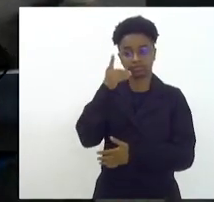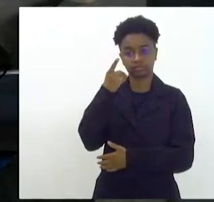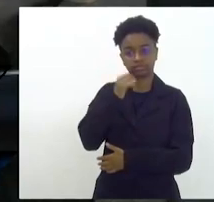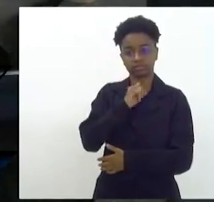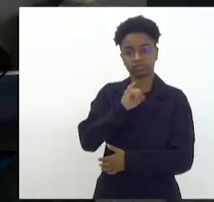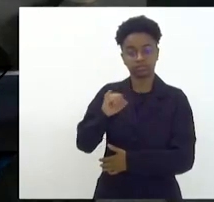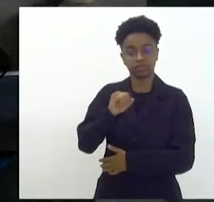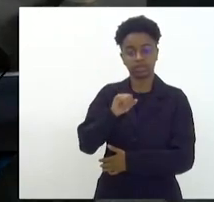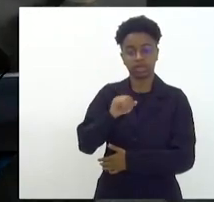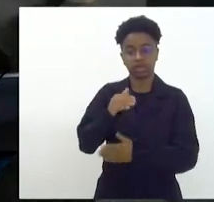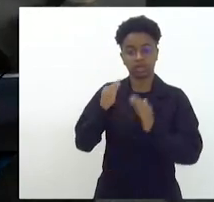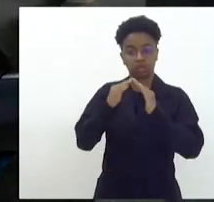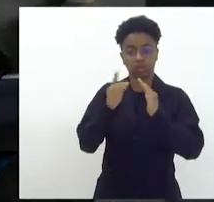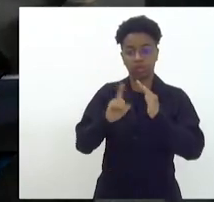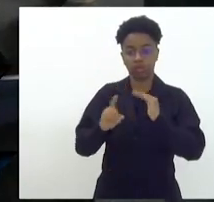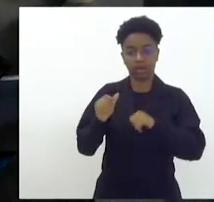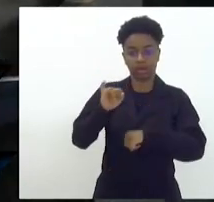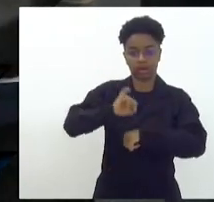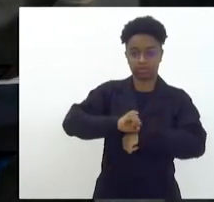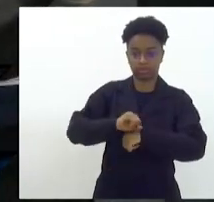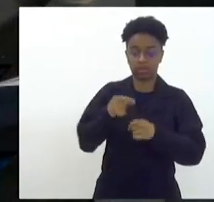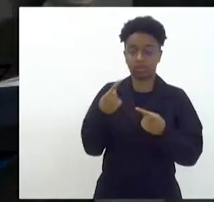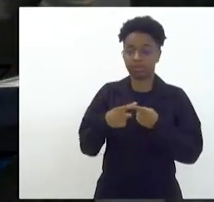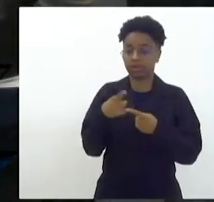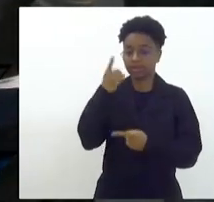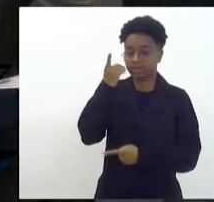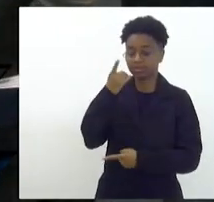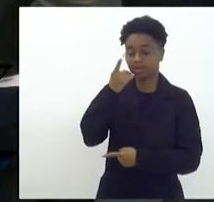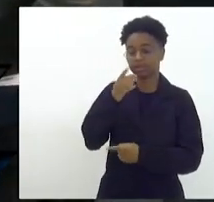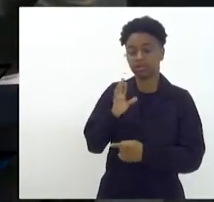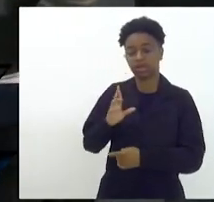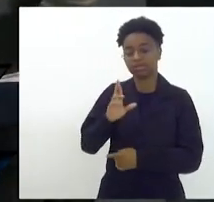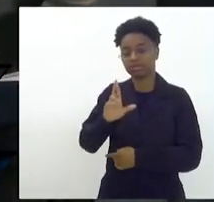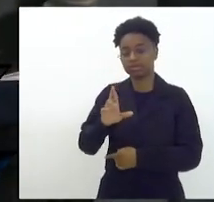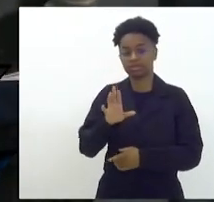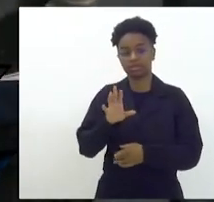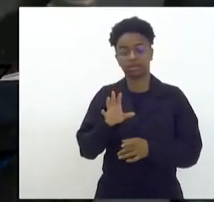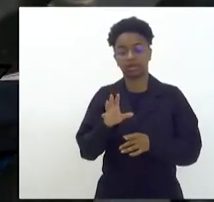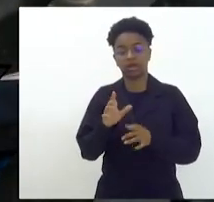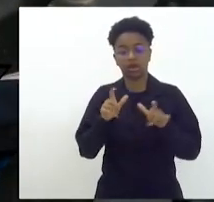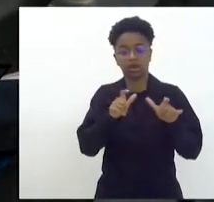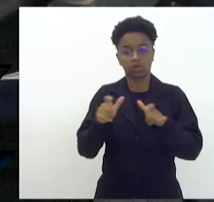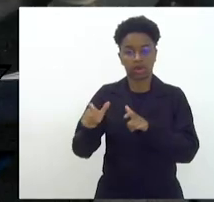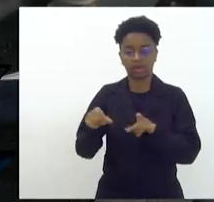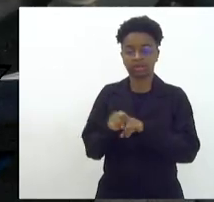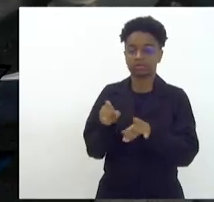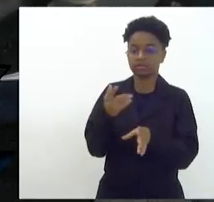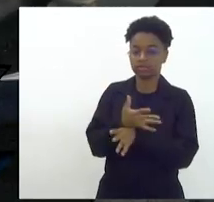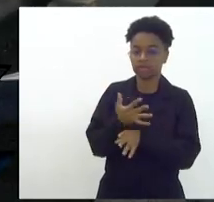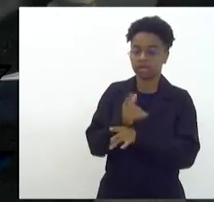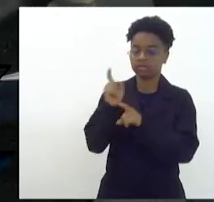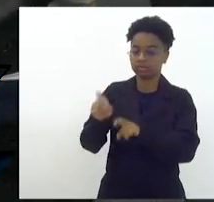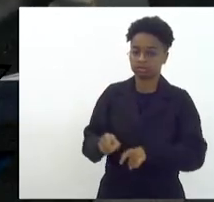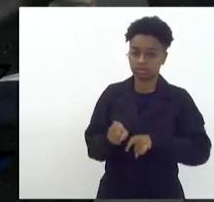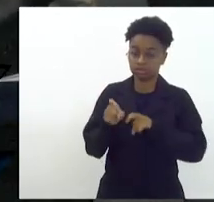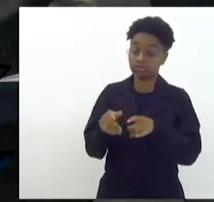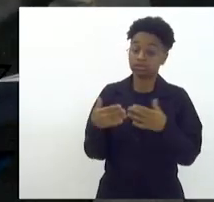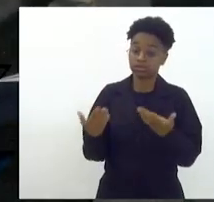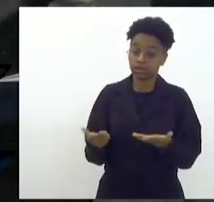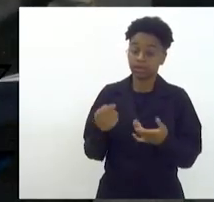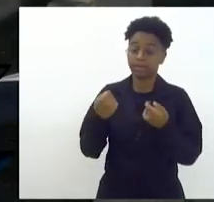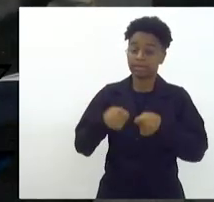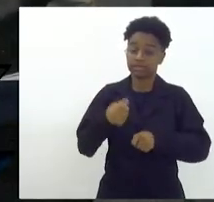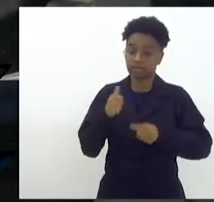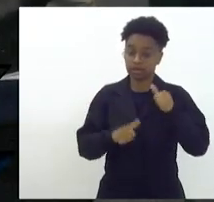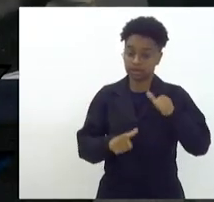da capital aos deputados que representam regiões e cidades do nosso interior e é isso precisa ser visto